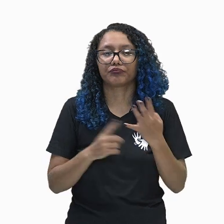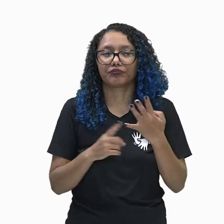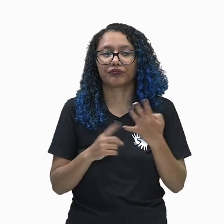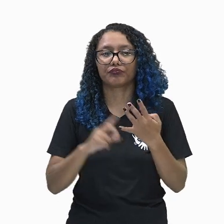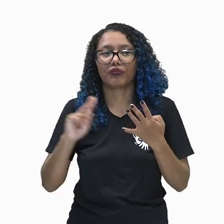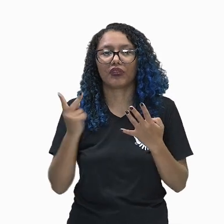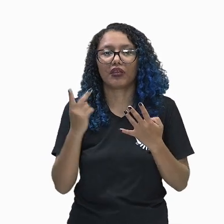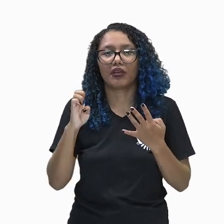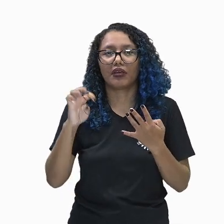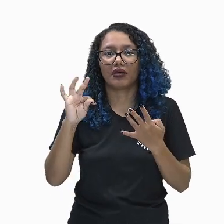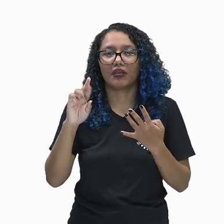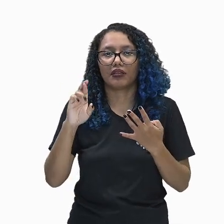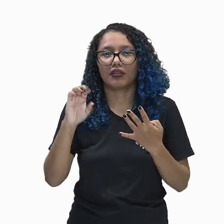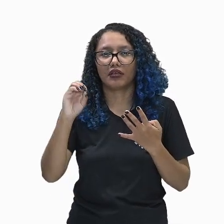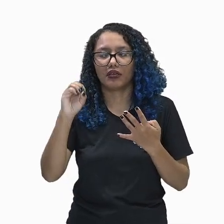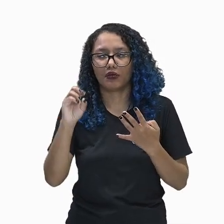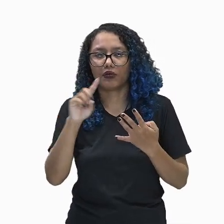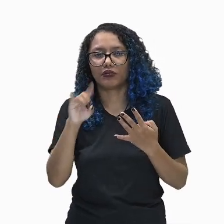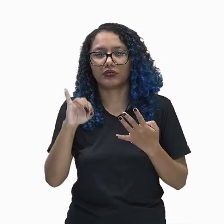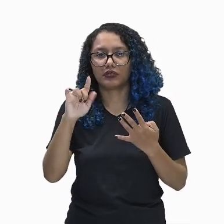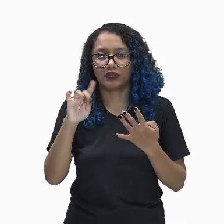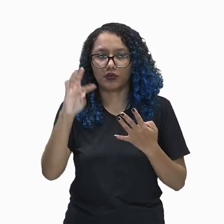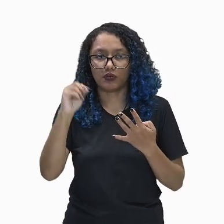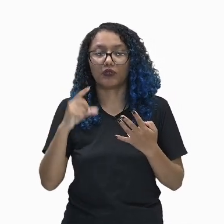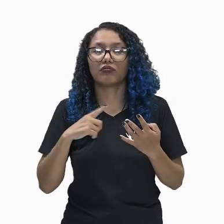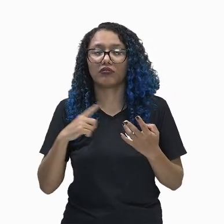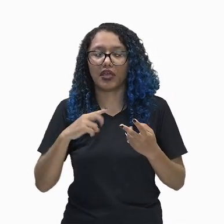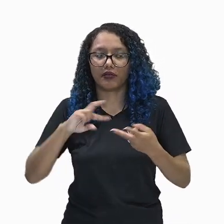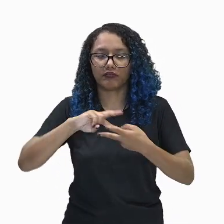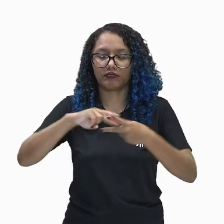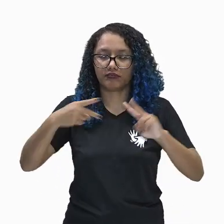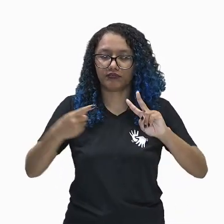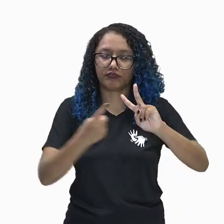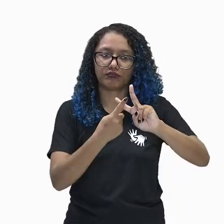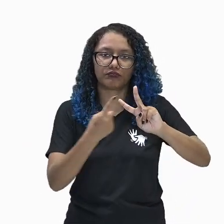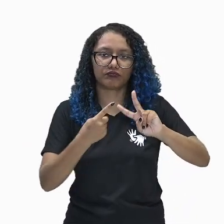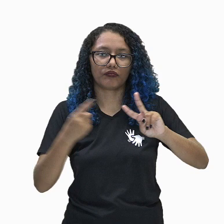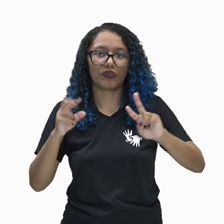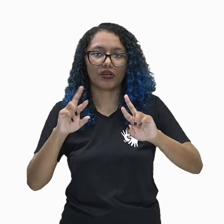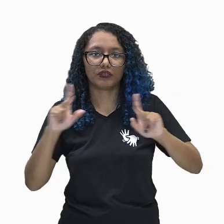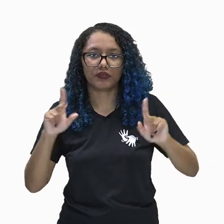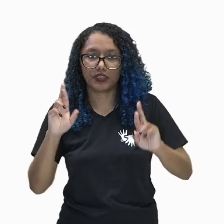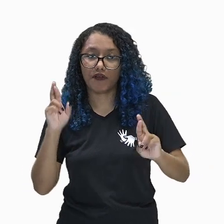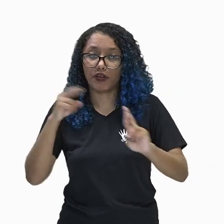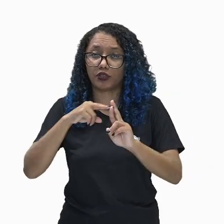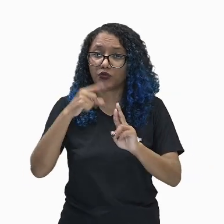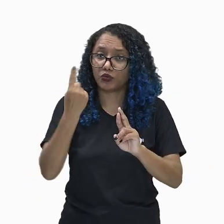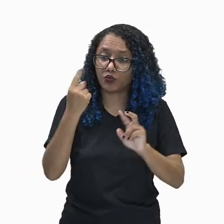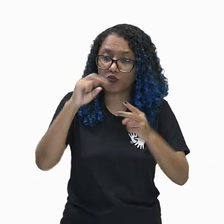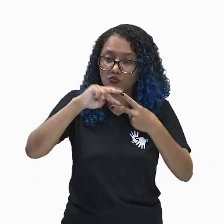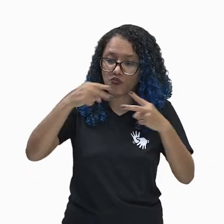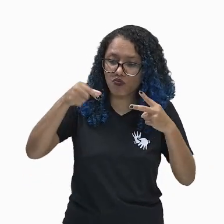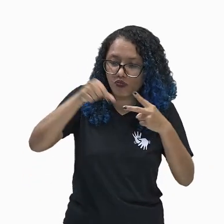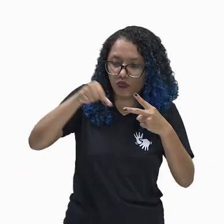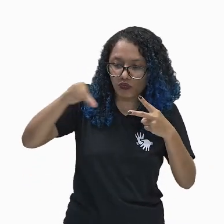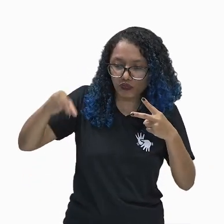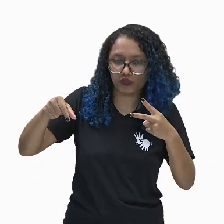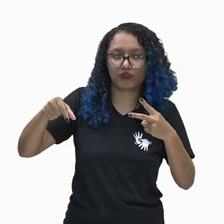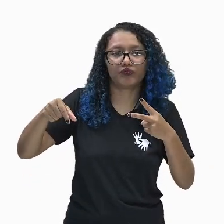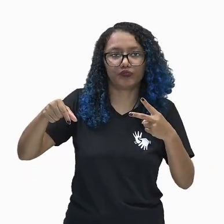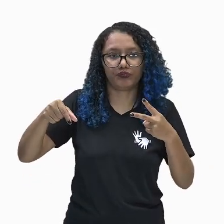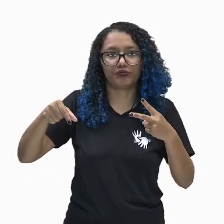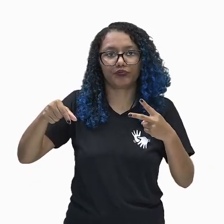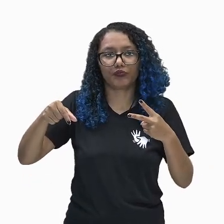é o indivíduo que possui 2 alelos diferentes para um determinado gene. Geralmente, um